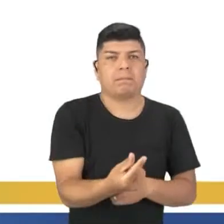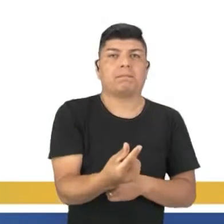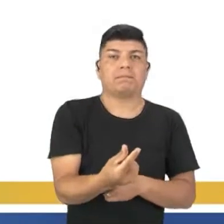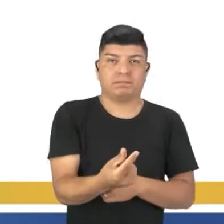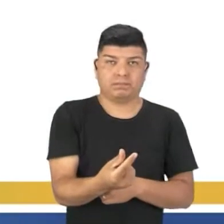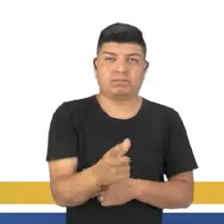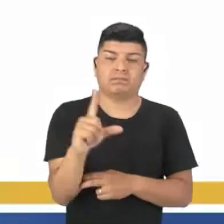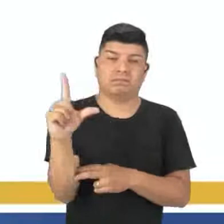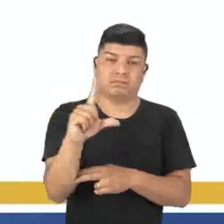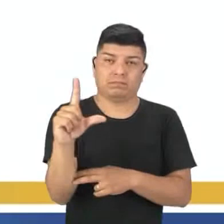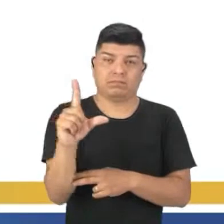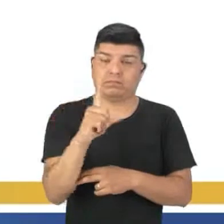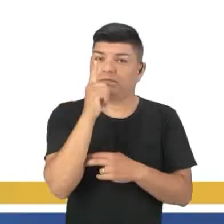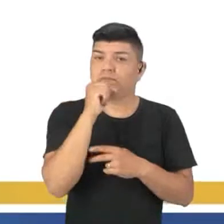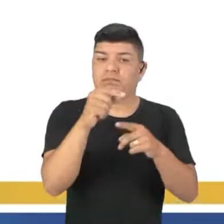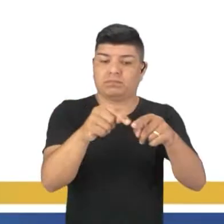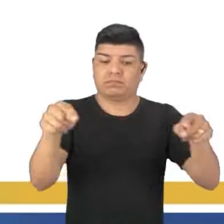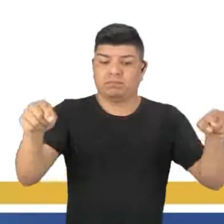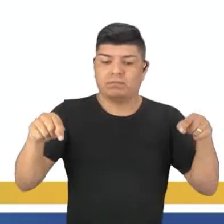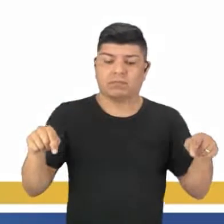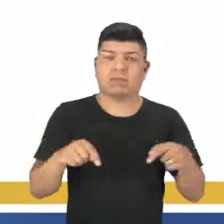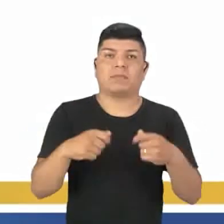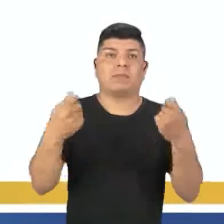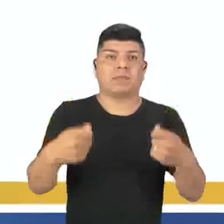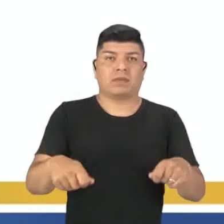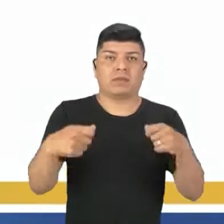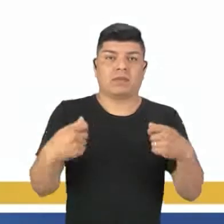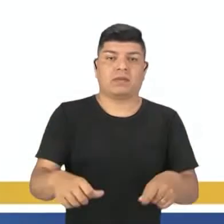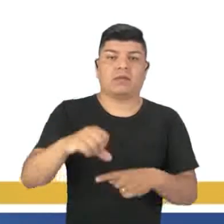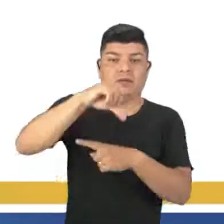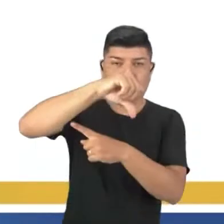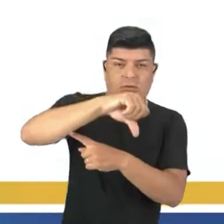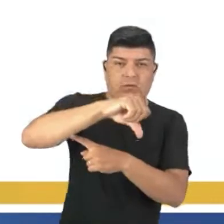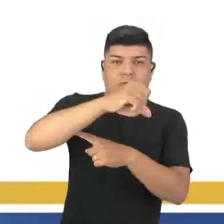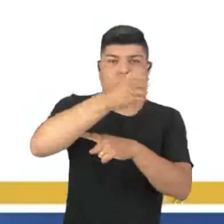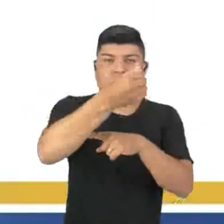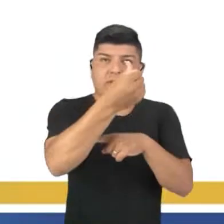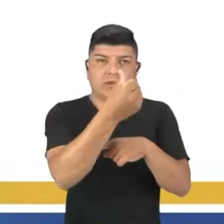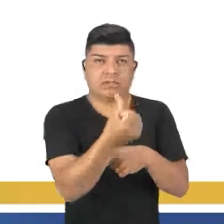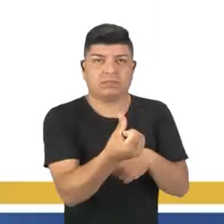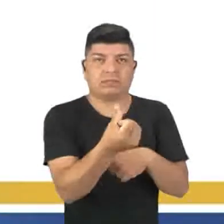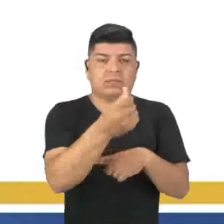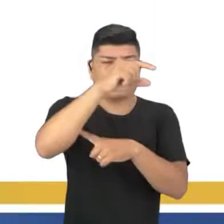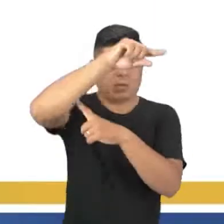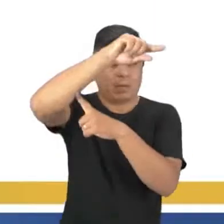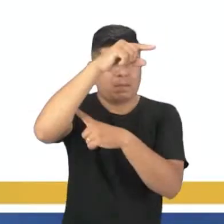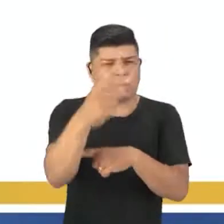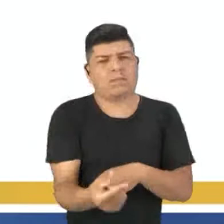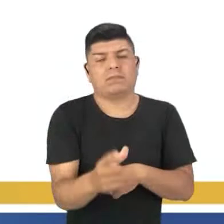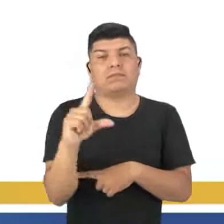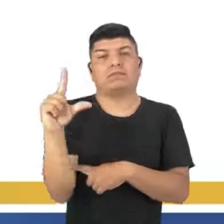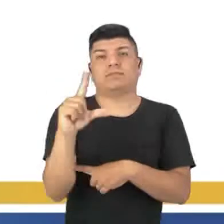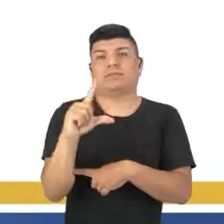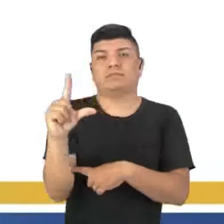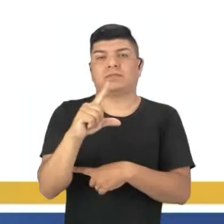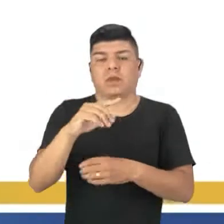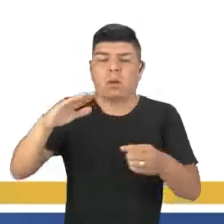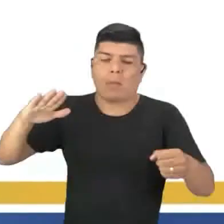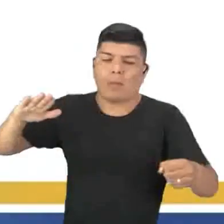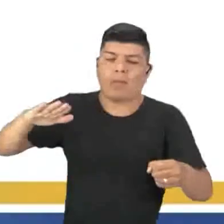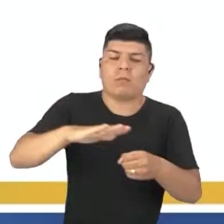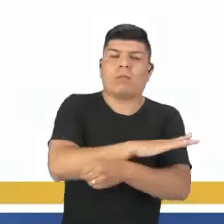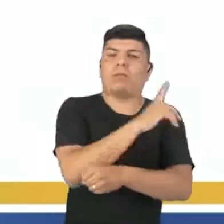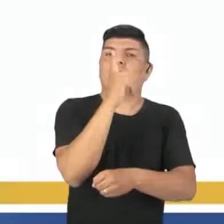piscina. Então, vão ser necessários 96.000 litros de água para encher completamente essa